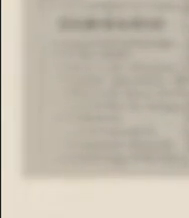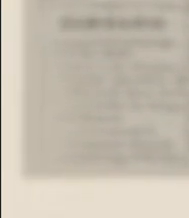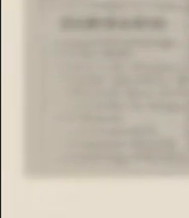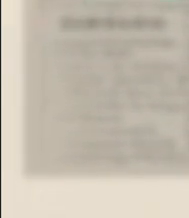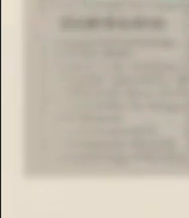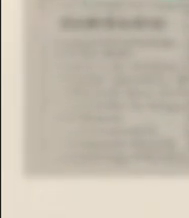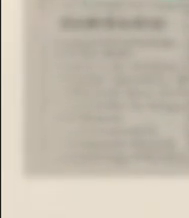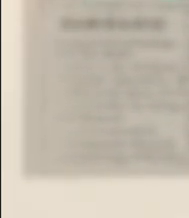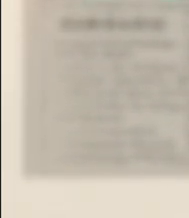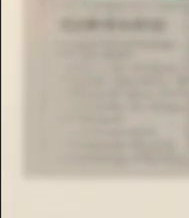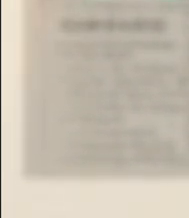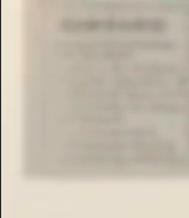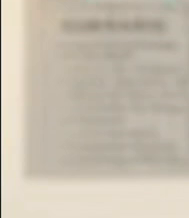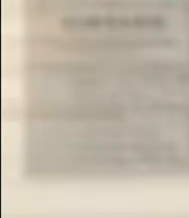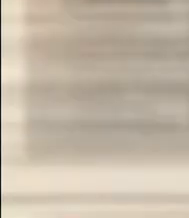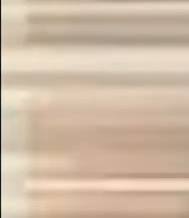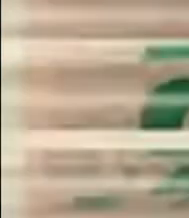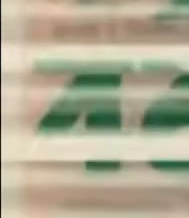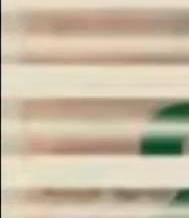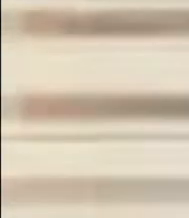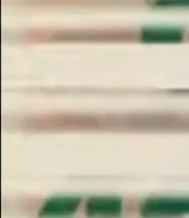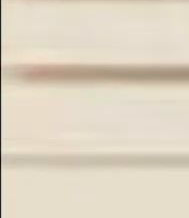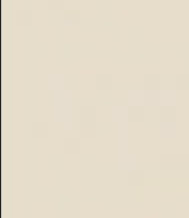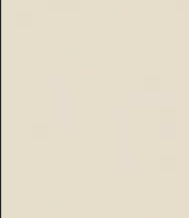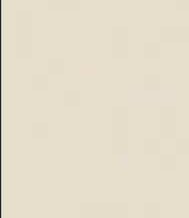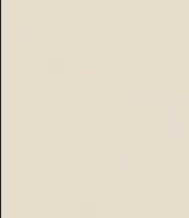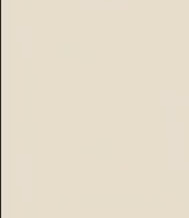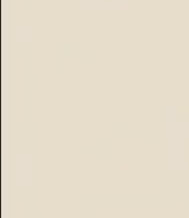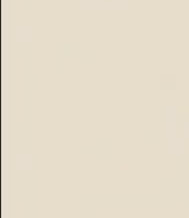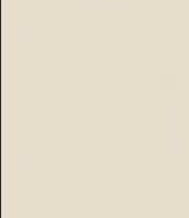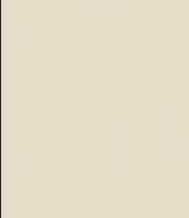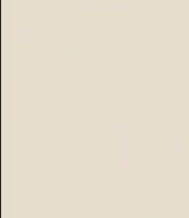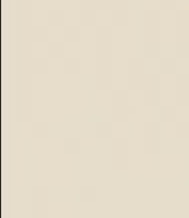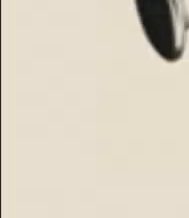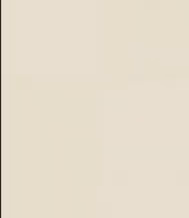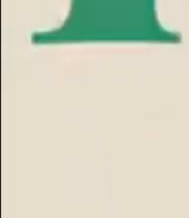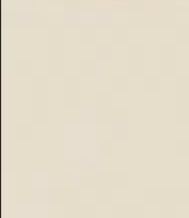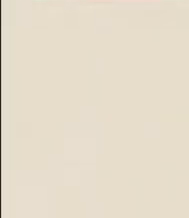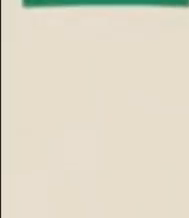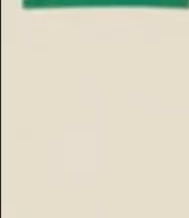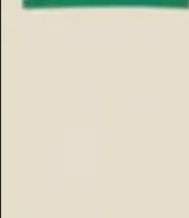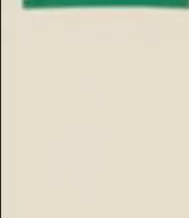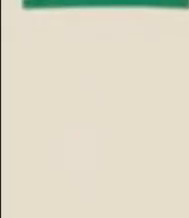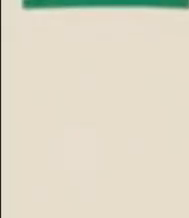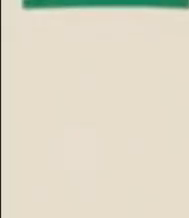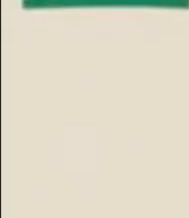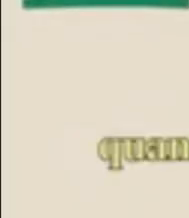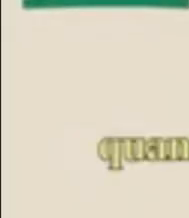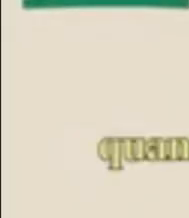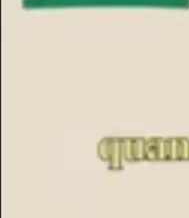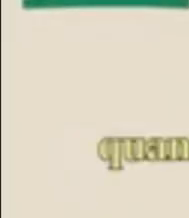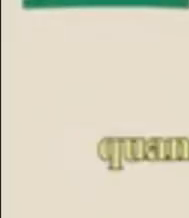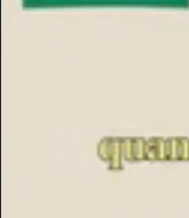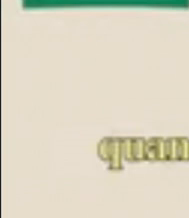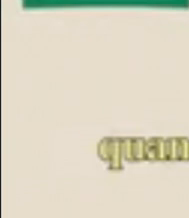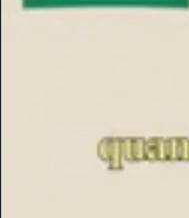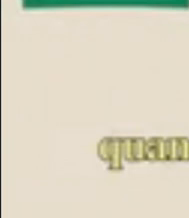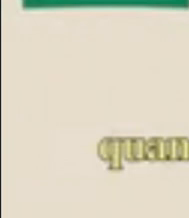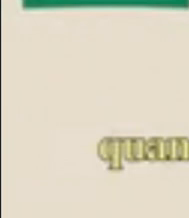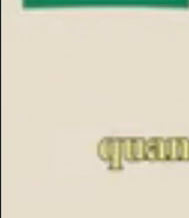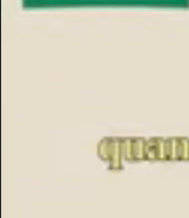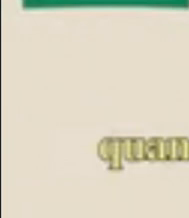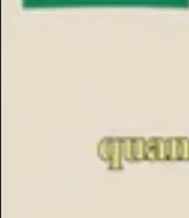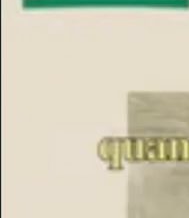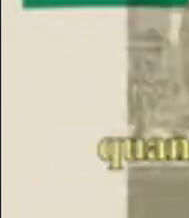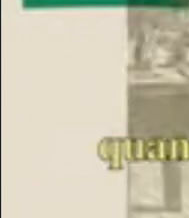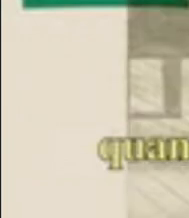e 461 deportadas. A situação mudou em 1908, quando o Rio foi atingido por